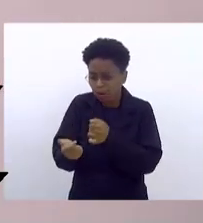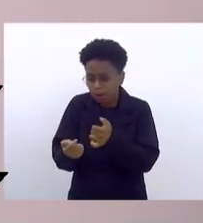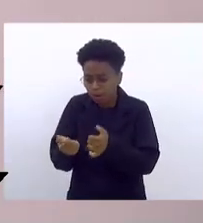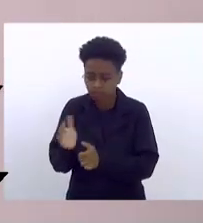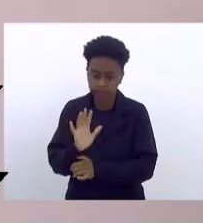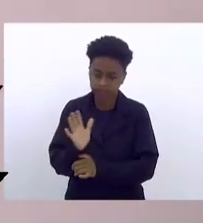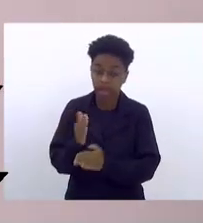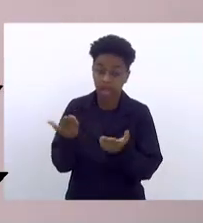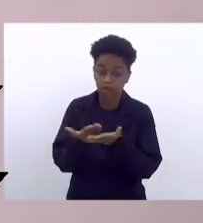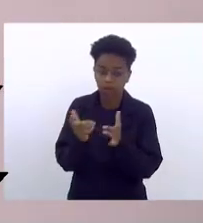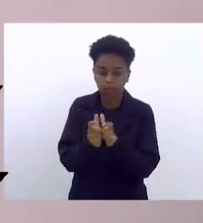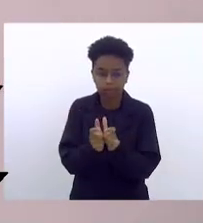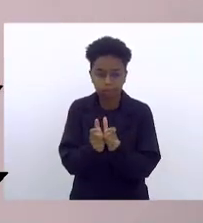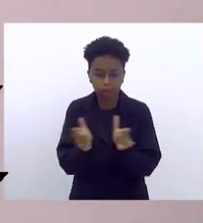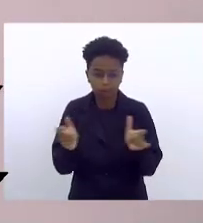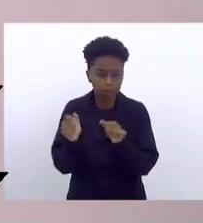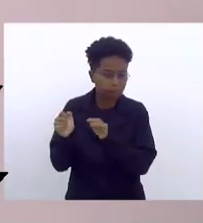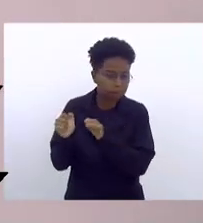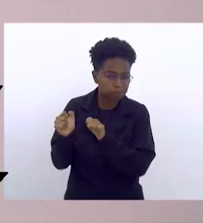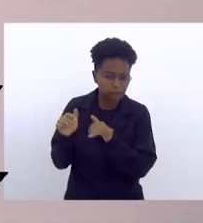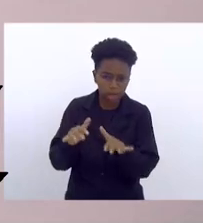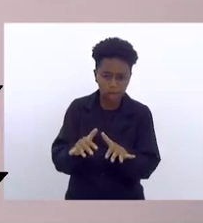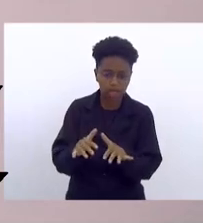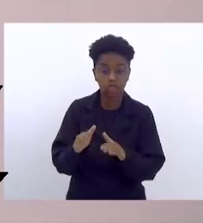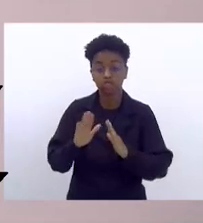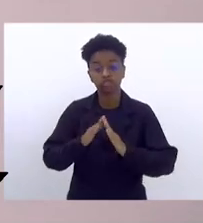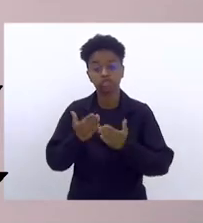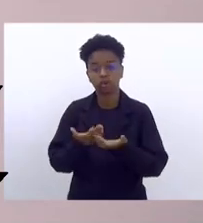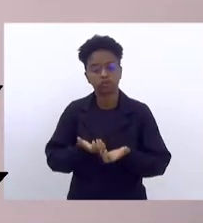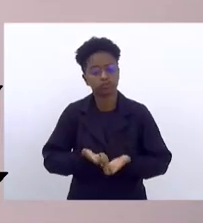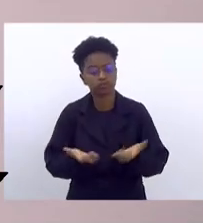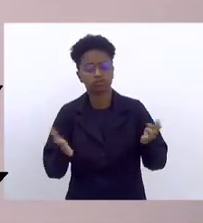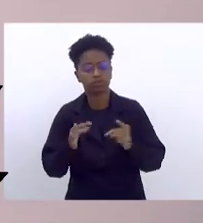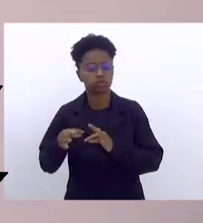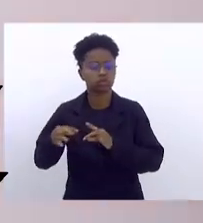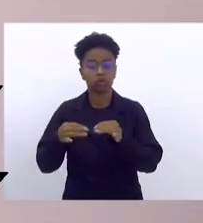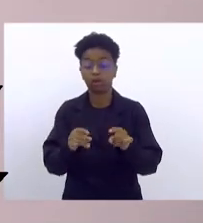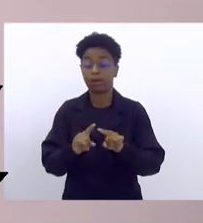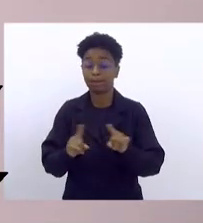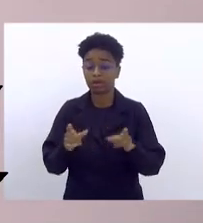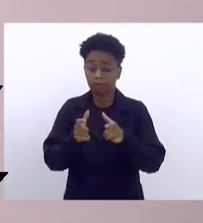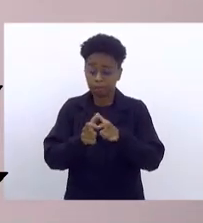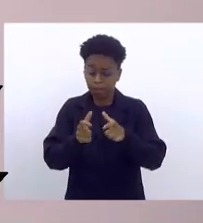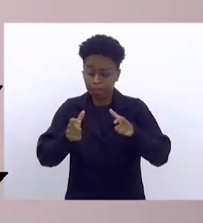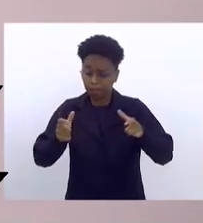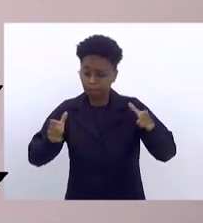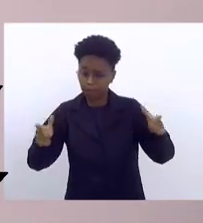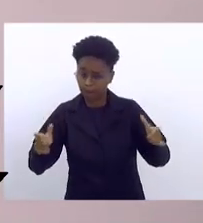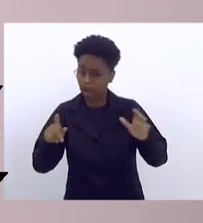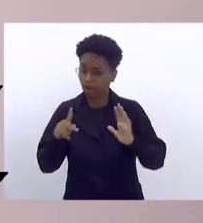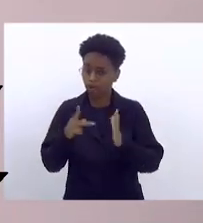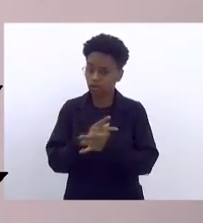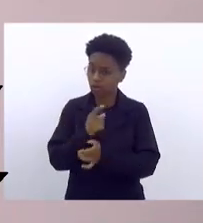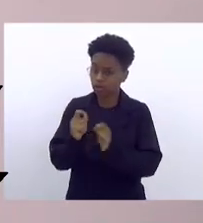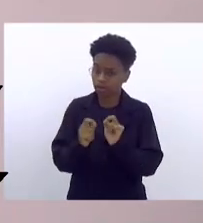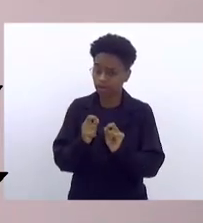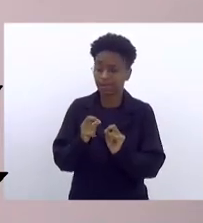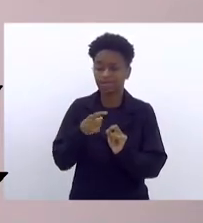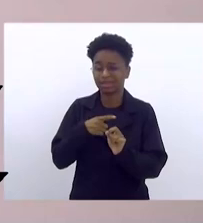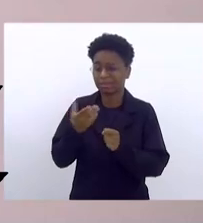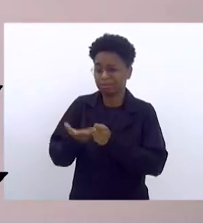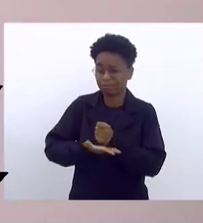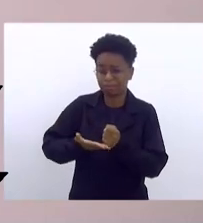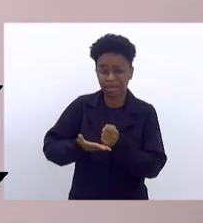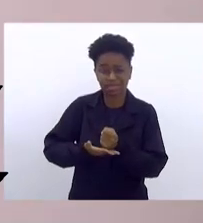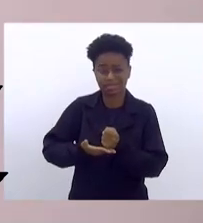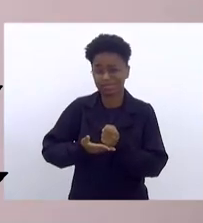tornando uma escola de massas uma escola para todos mas este crescimento dela se dá sob bases precárias